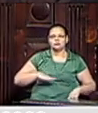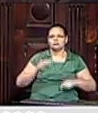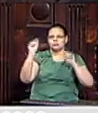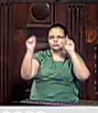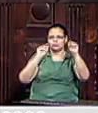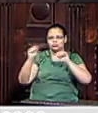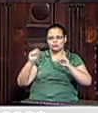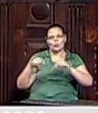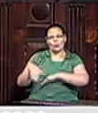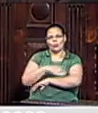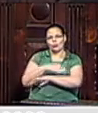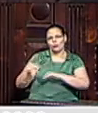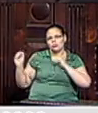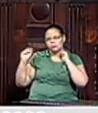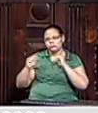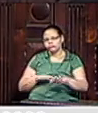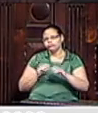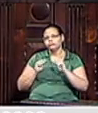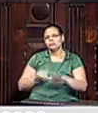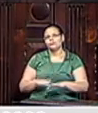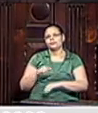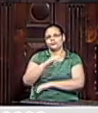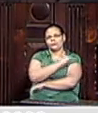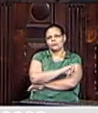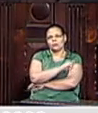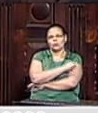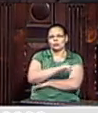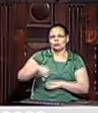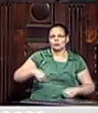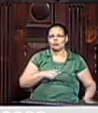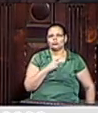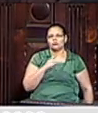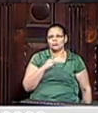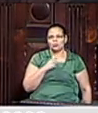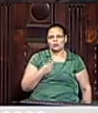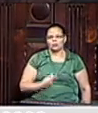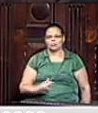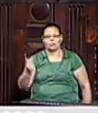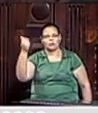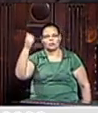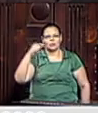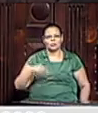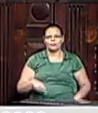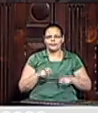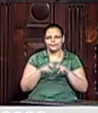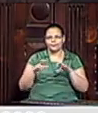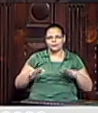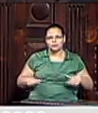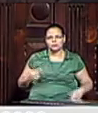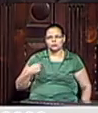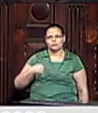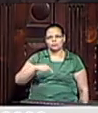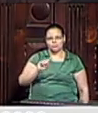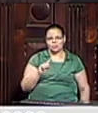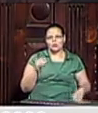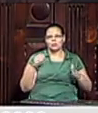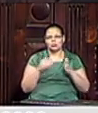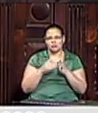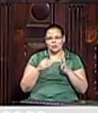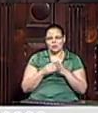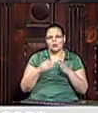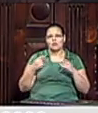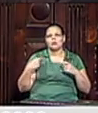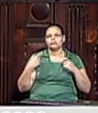as ruas. Aqui no Rio de Janeiro estaremos saindo daqui do plenário e indo até a